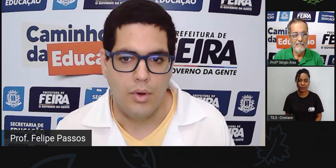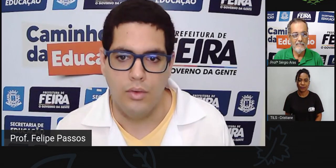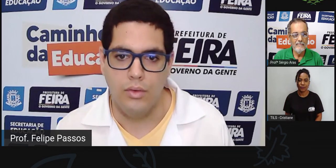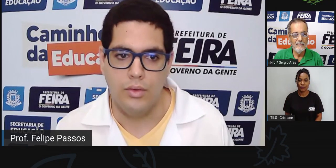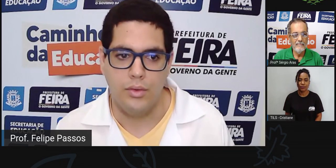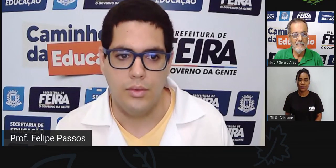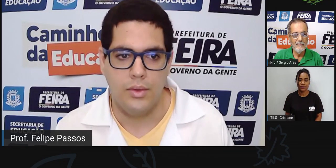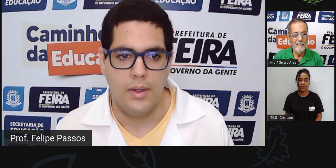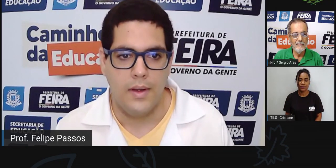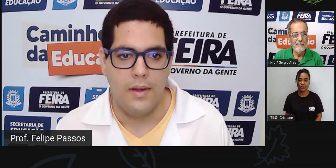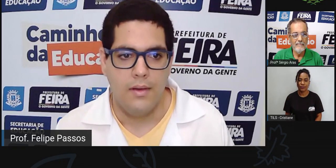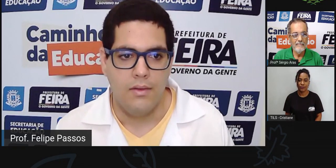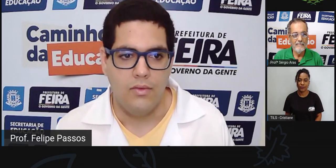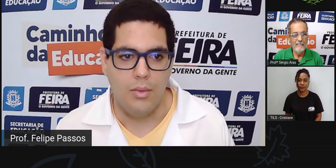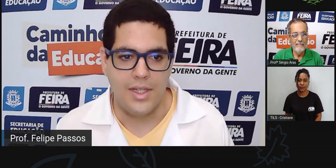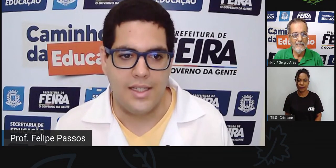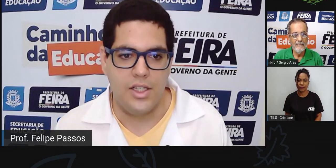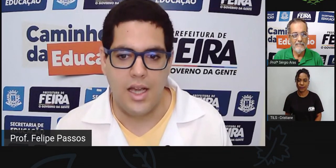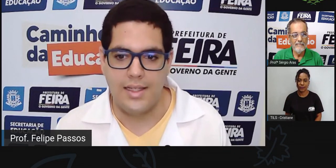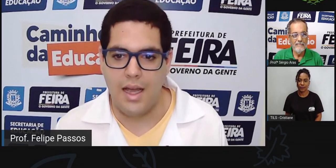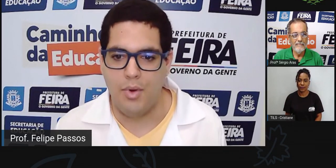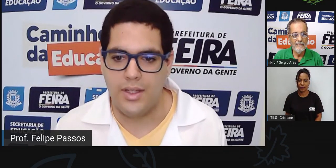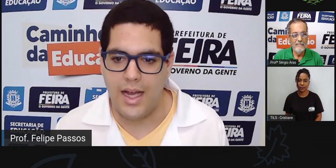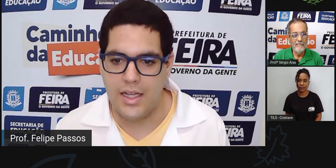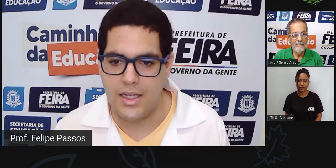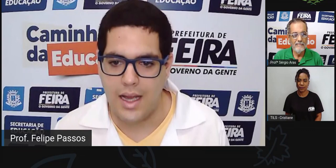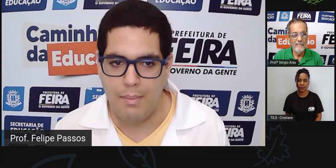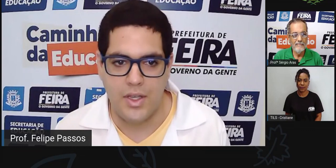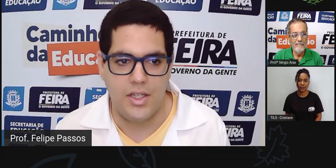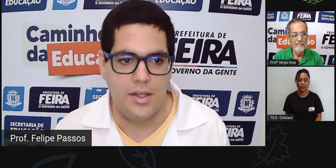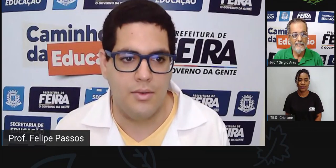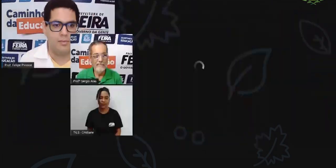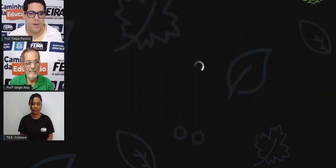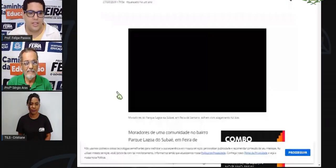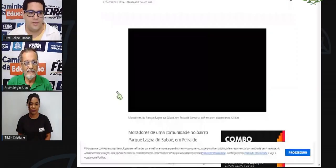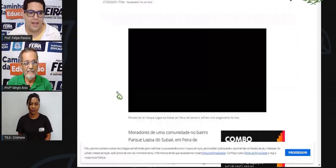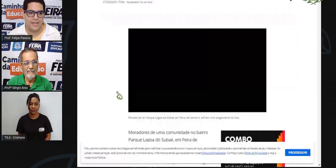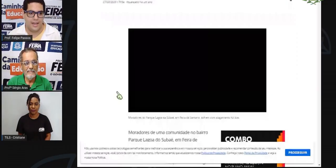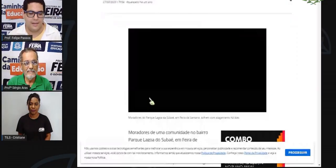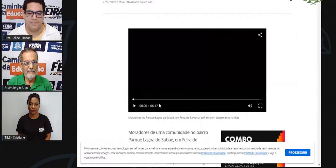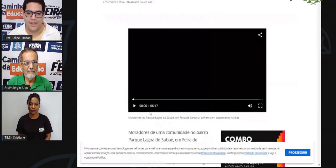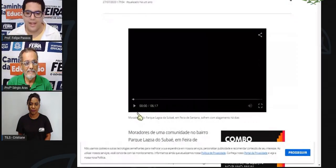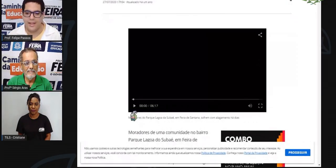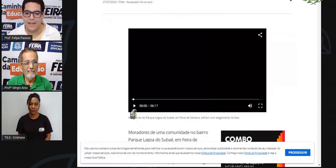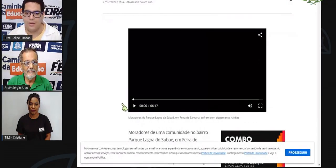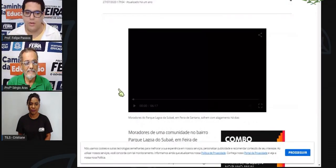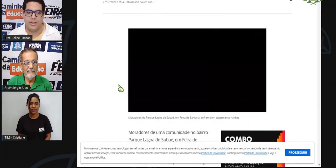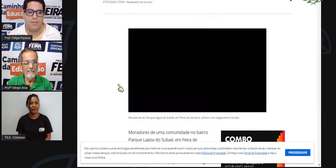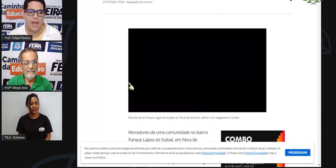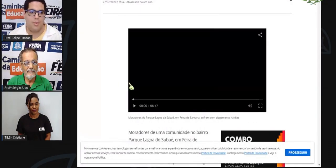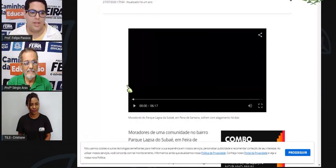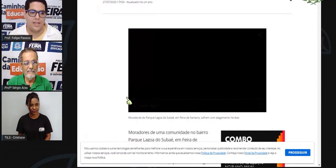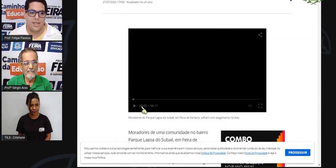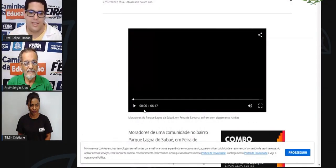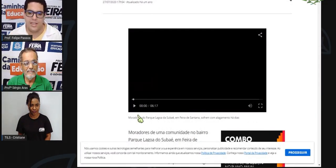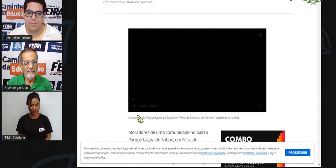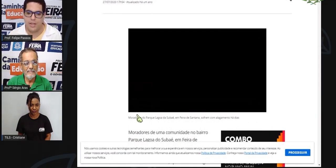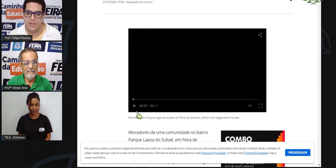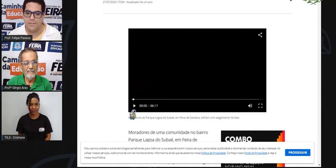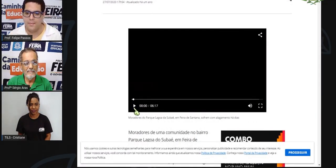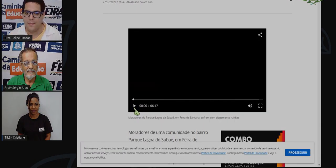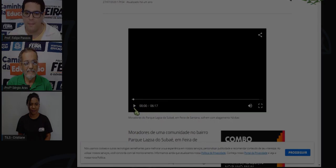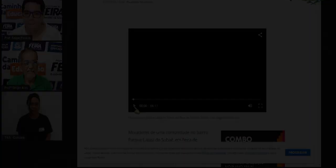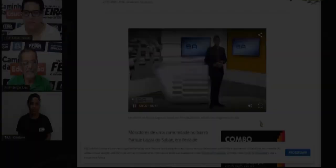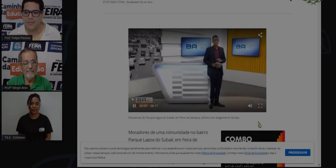pronto vamos assistir a essa reportagem rapidinho para a gente finalizar quando eu terminar a reportagem a se